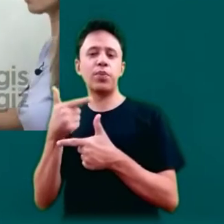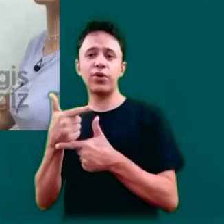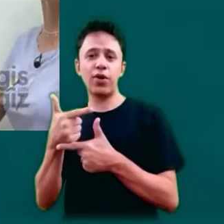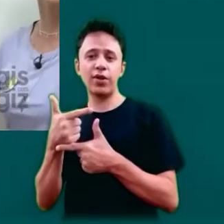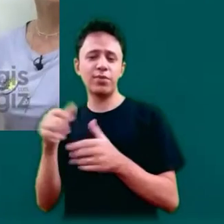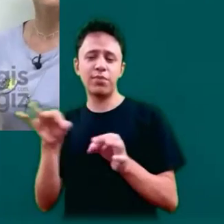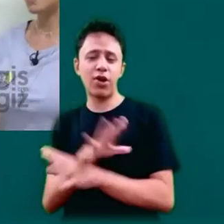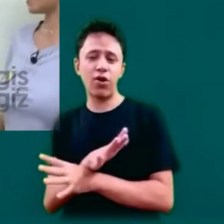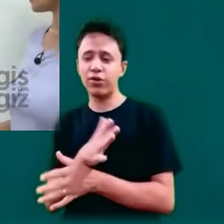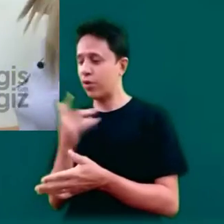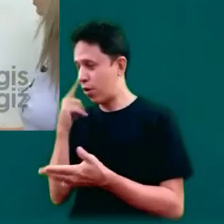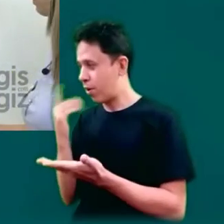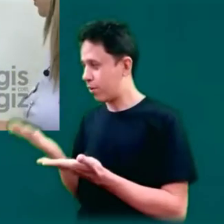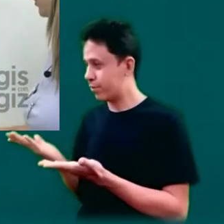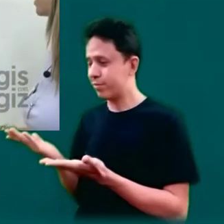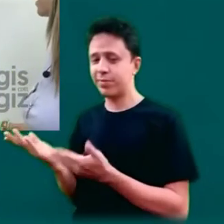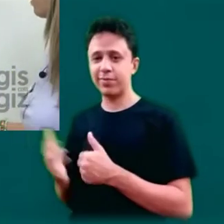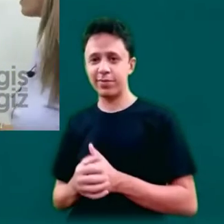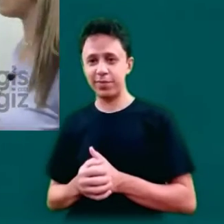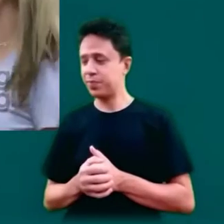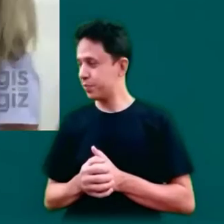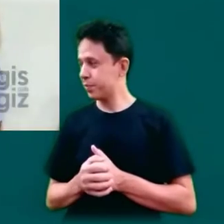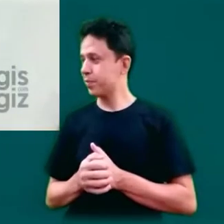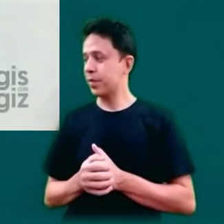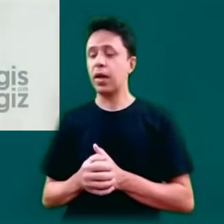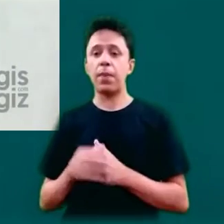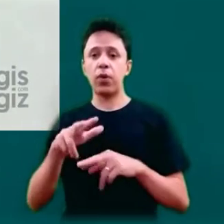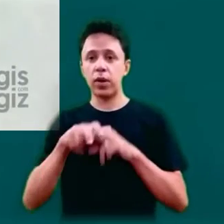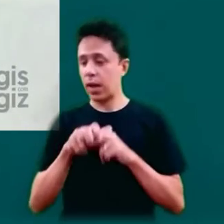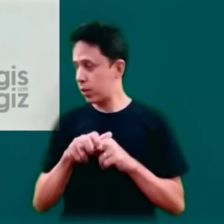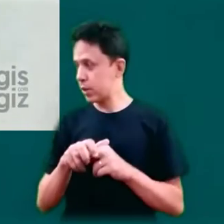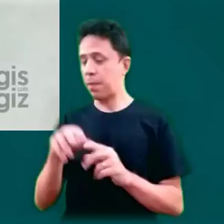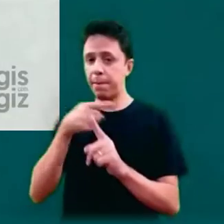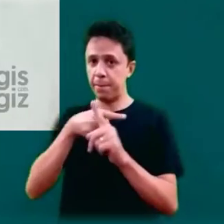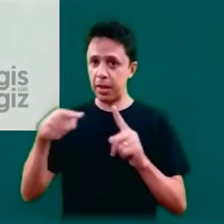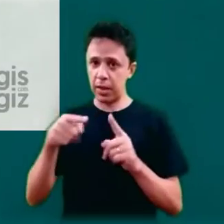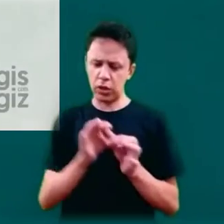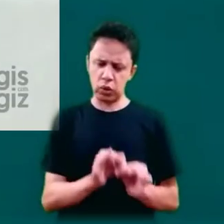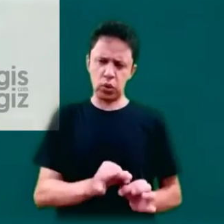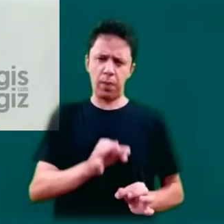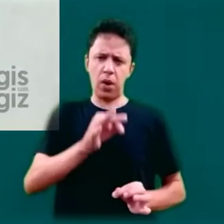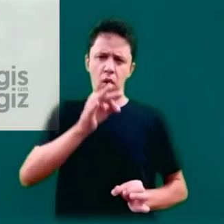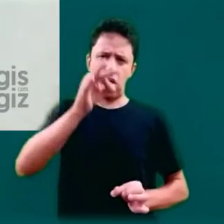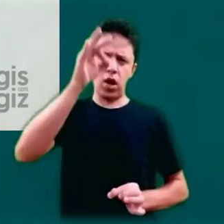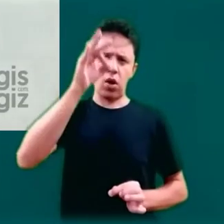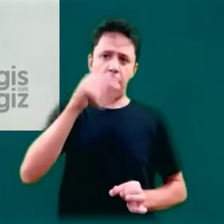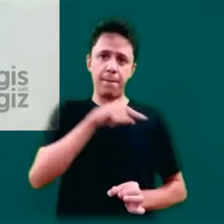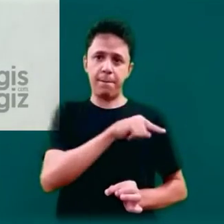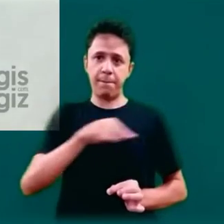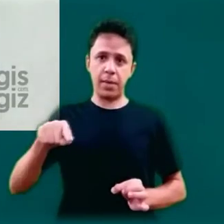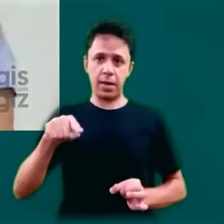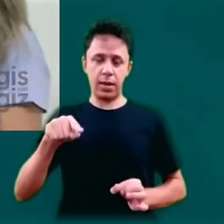ó. Pronto, gente. Esse dividido por 2, então, ele veio lá da metade da nossa medida da diagonal